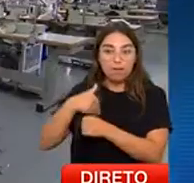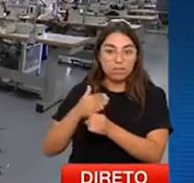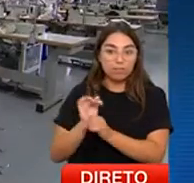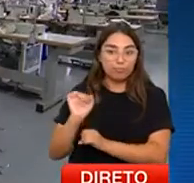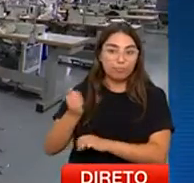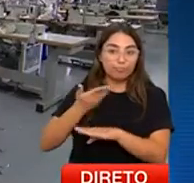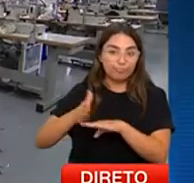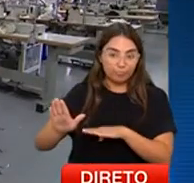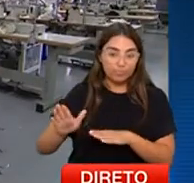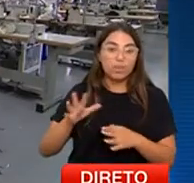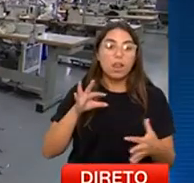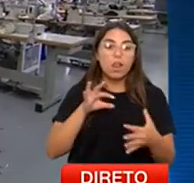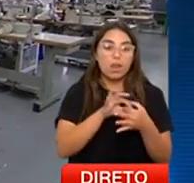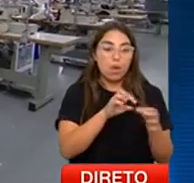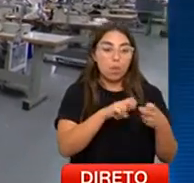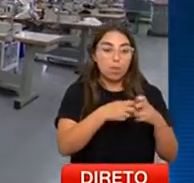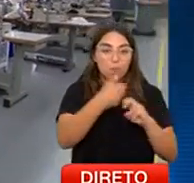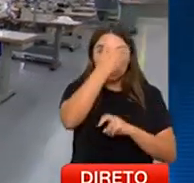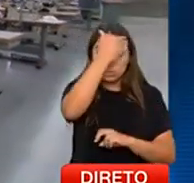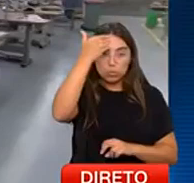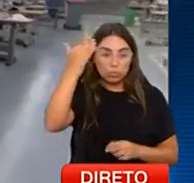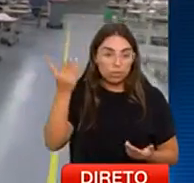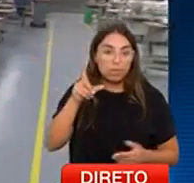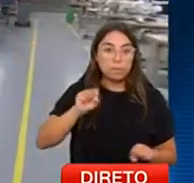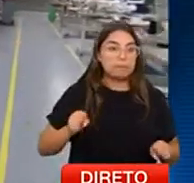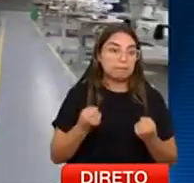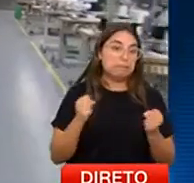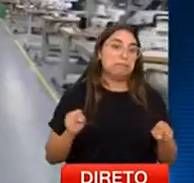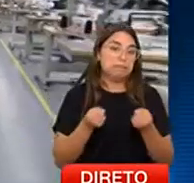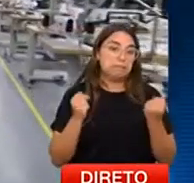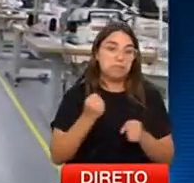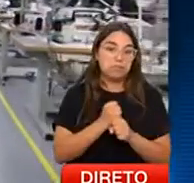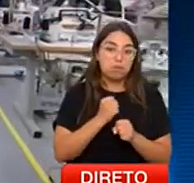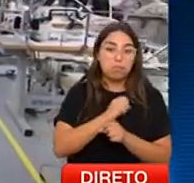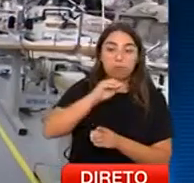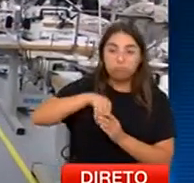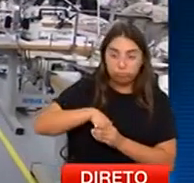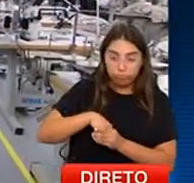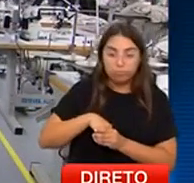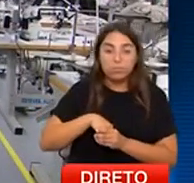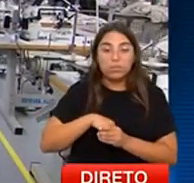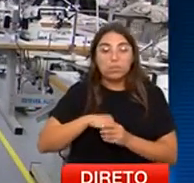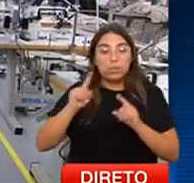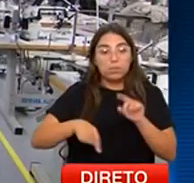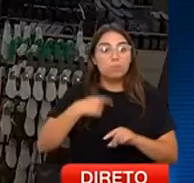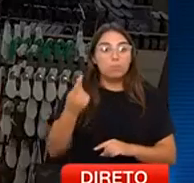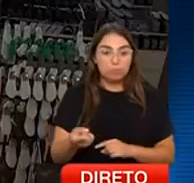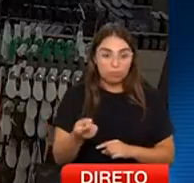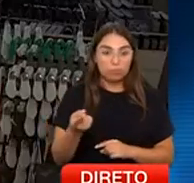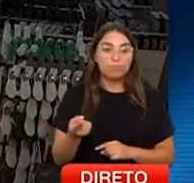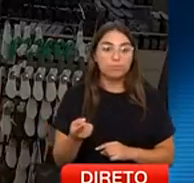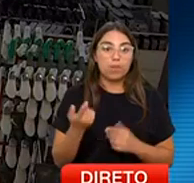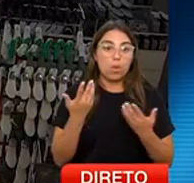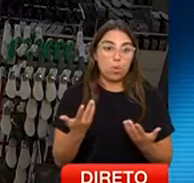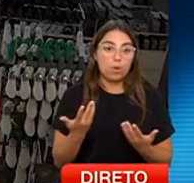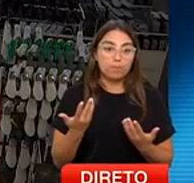contas eh que são derivados só de problemas de saúde mental e de stresse nos locais de trabalho e no que ISO implica eh no absentismo e no presentismo Ou